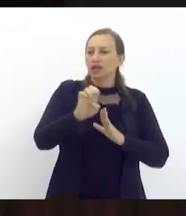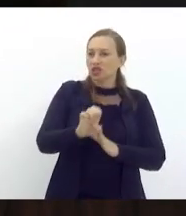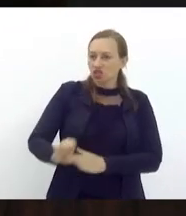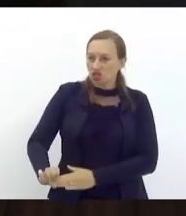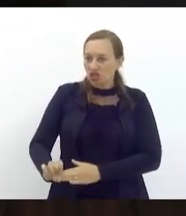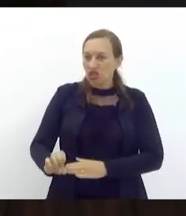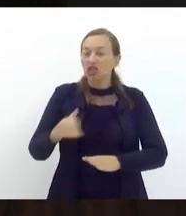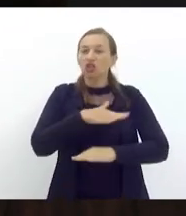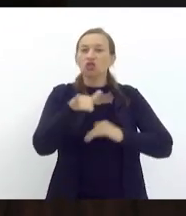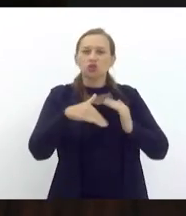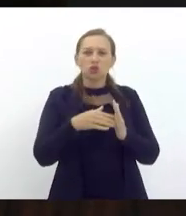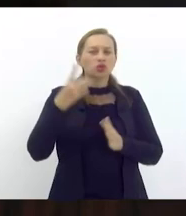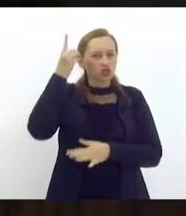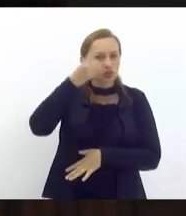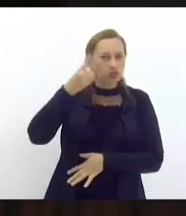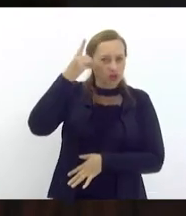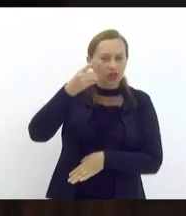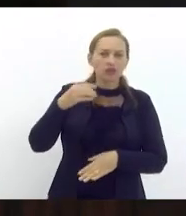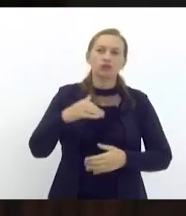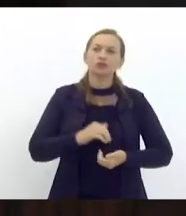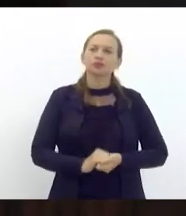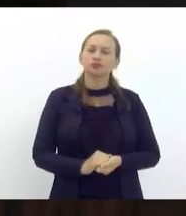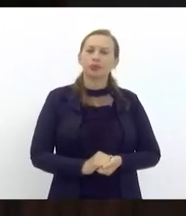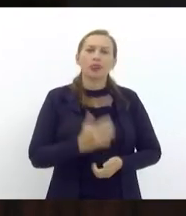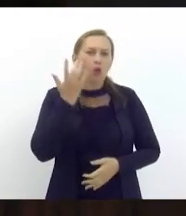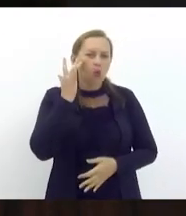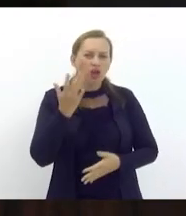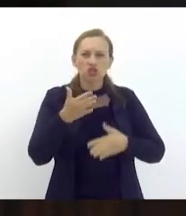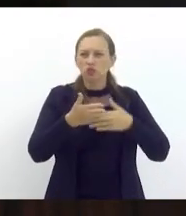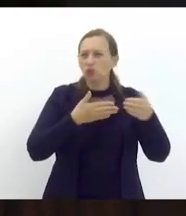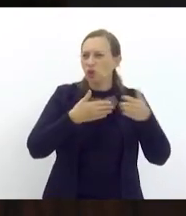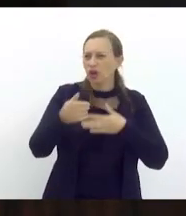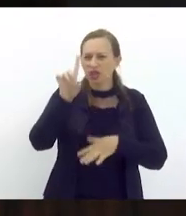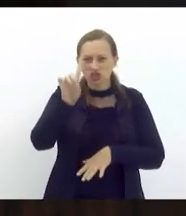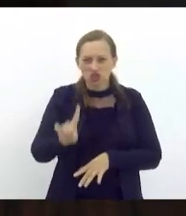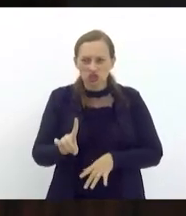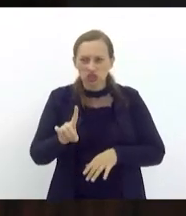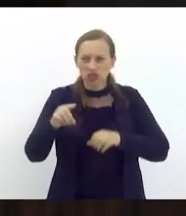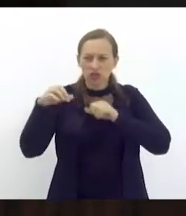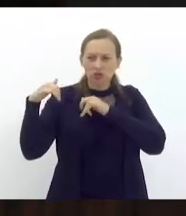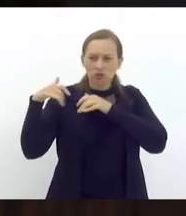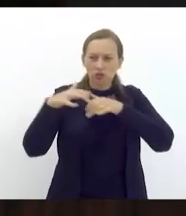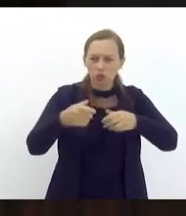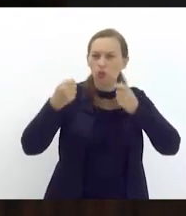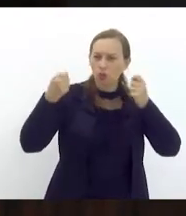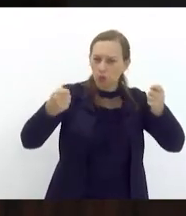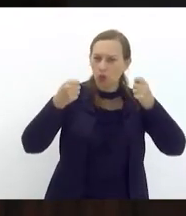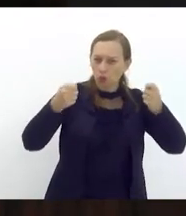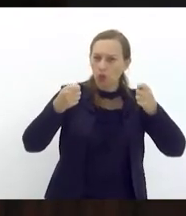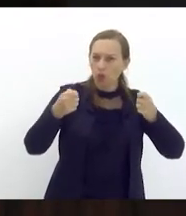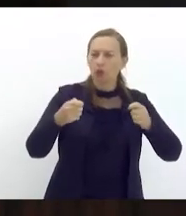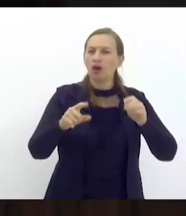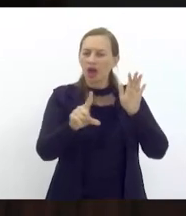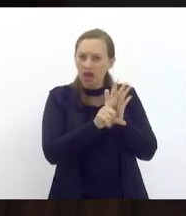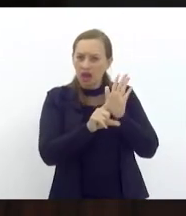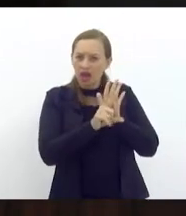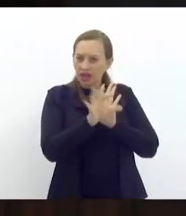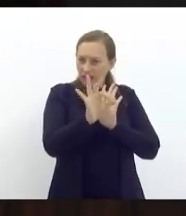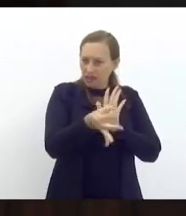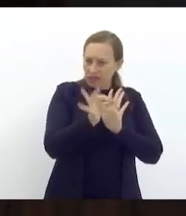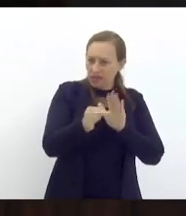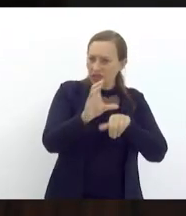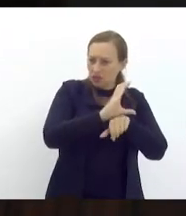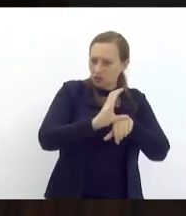da esquerda de todos os demais deputados que eu acho que qualquer direito a manifestação é legítima inválido tá na Constituição e bem claro